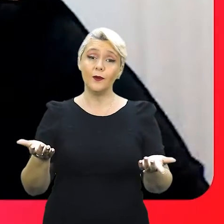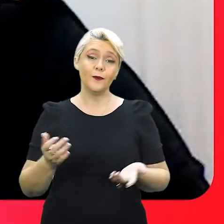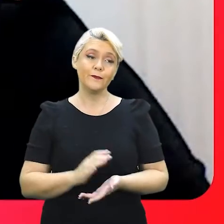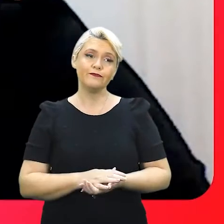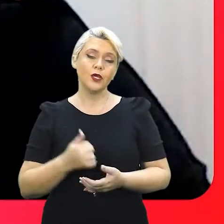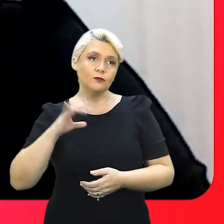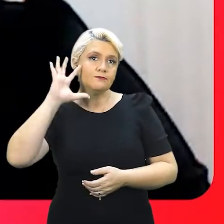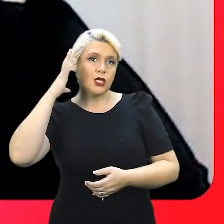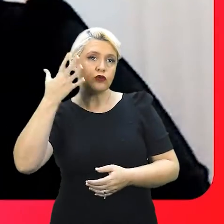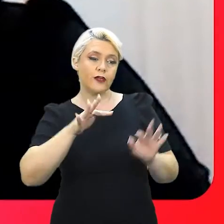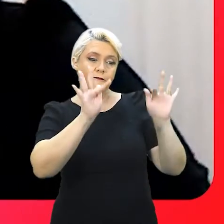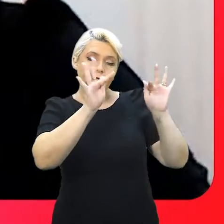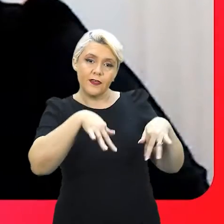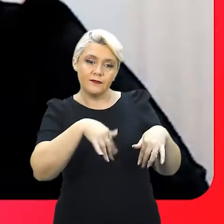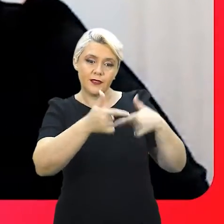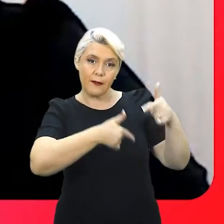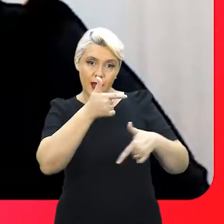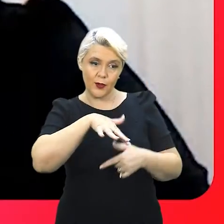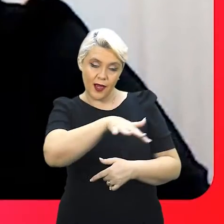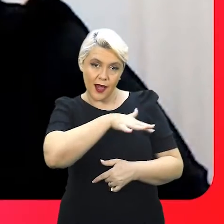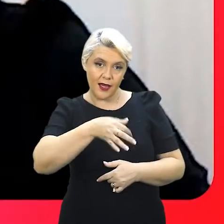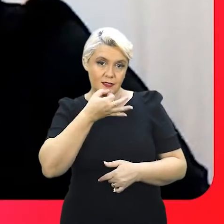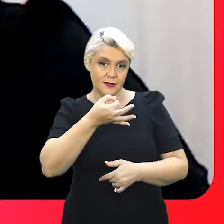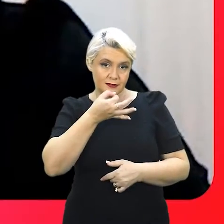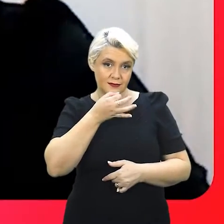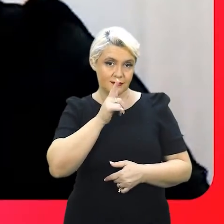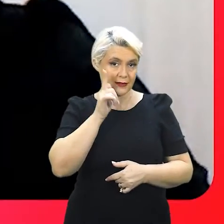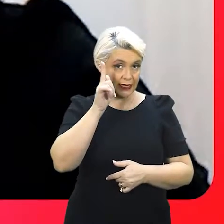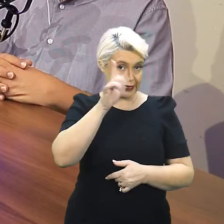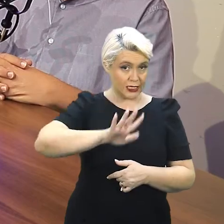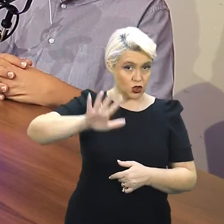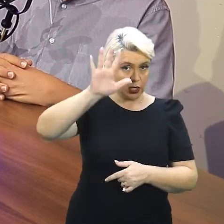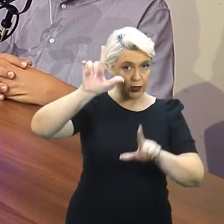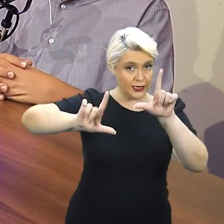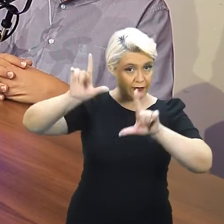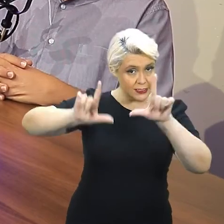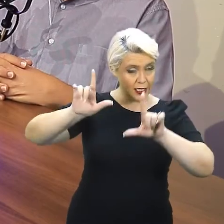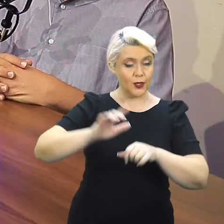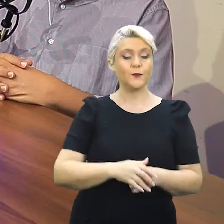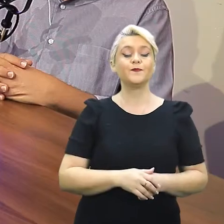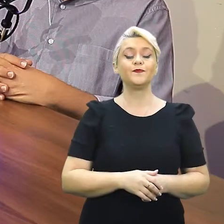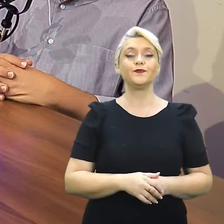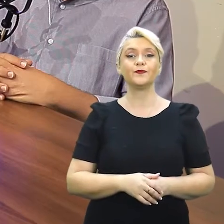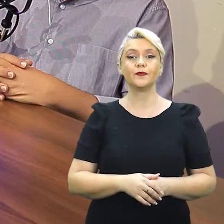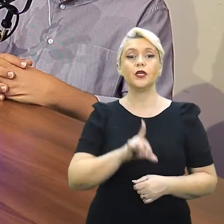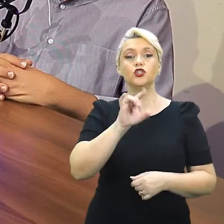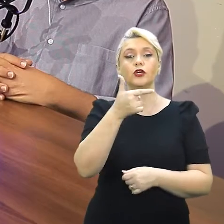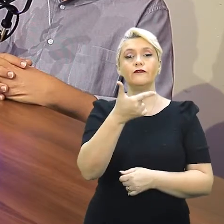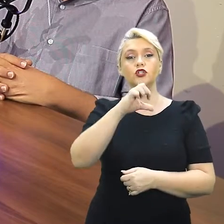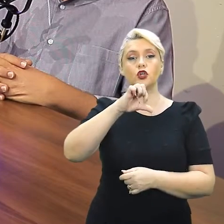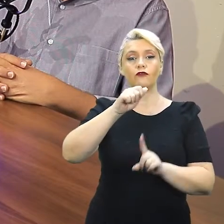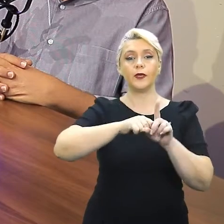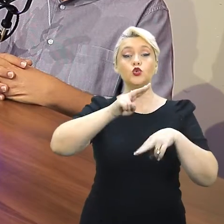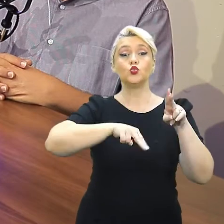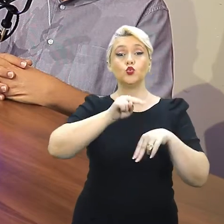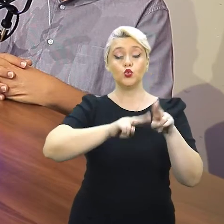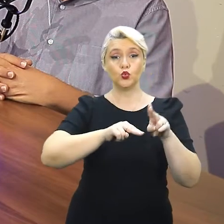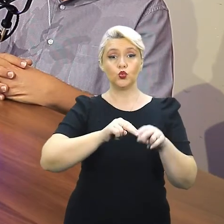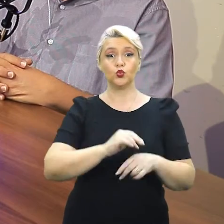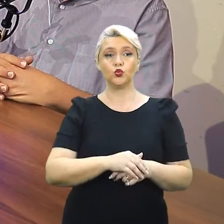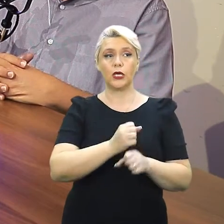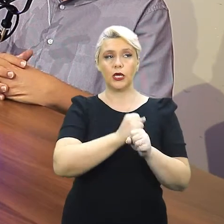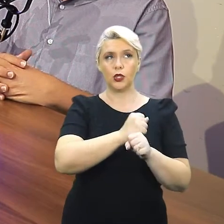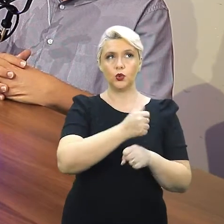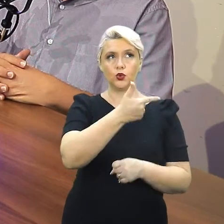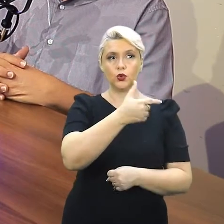eu decidi encerrar a carreira nacional na televisão brasileira no dia 29 de junho